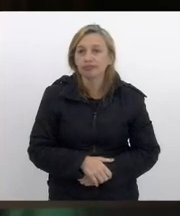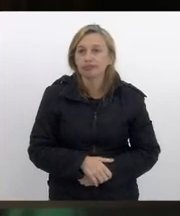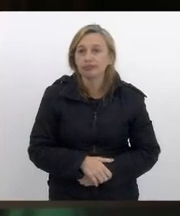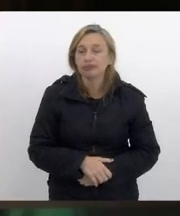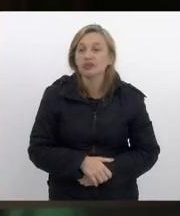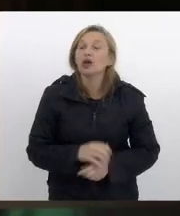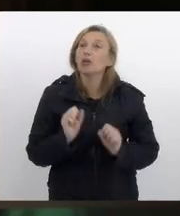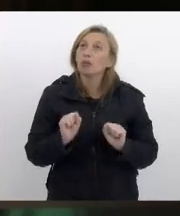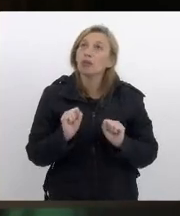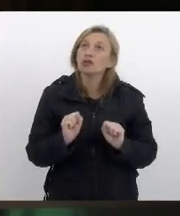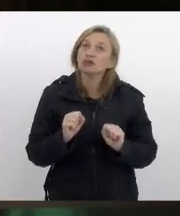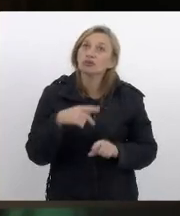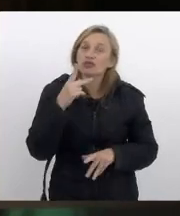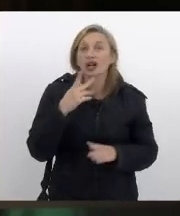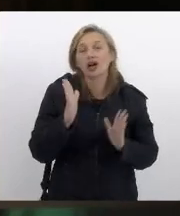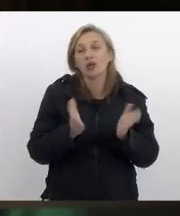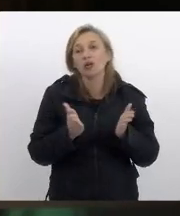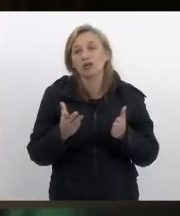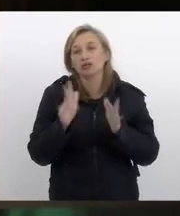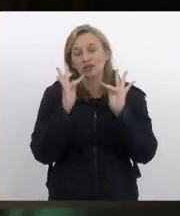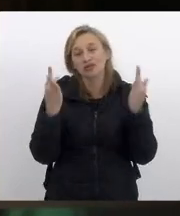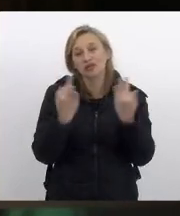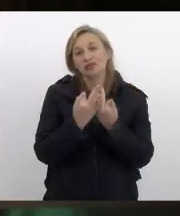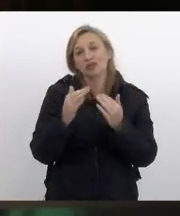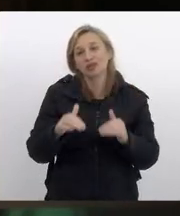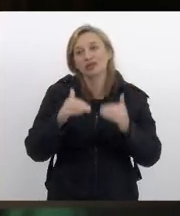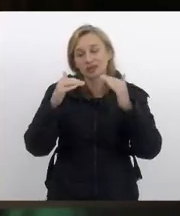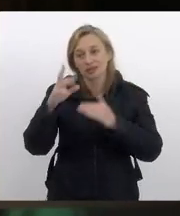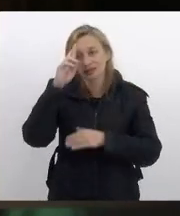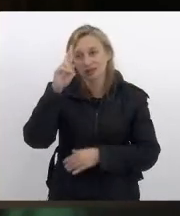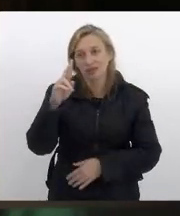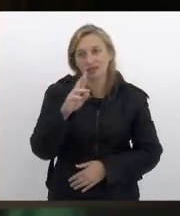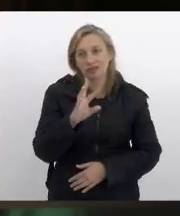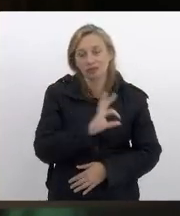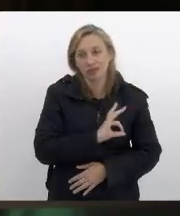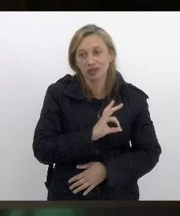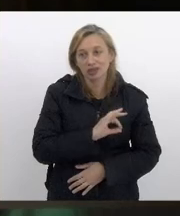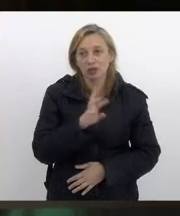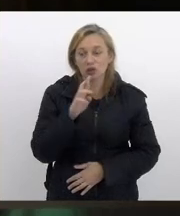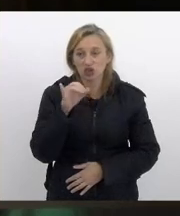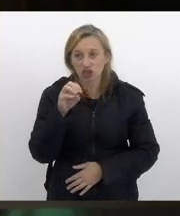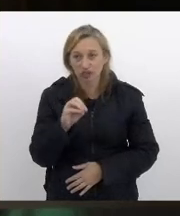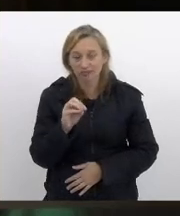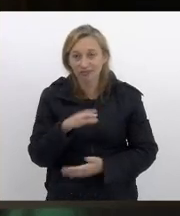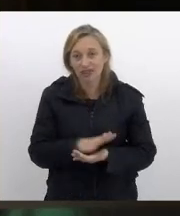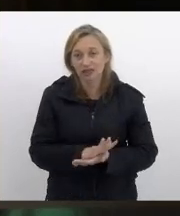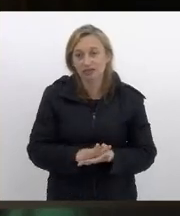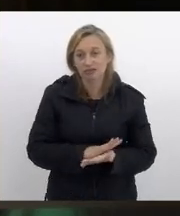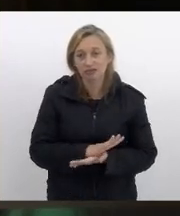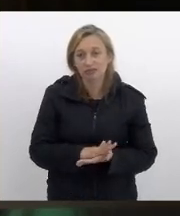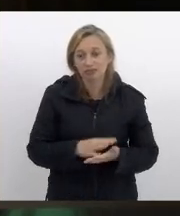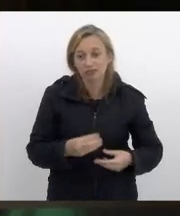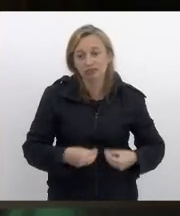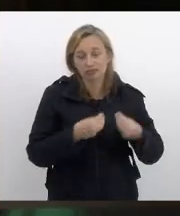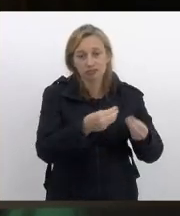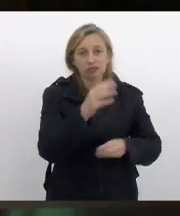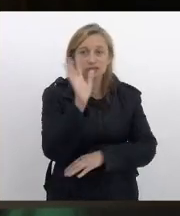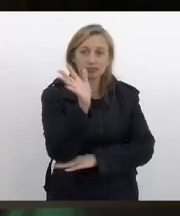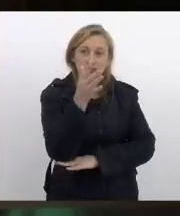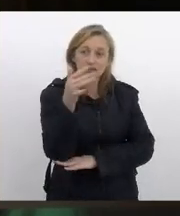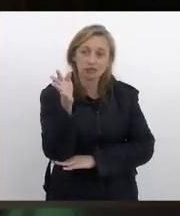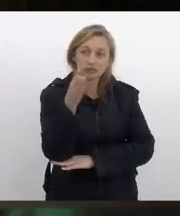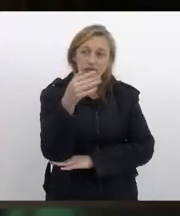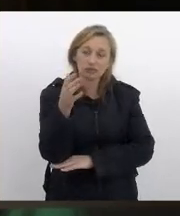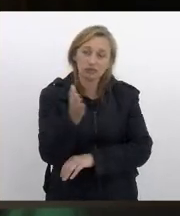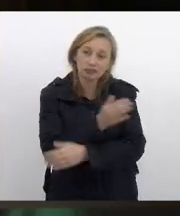O que podemos falar hoje para a família do subtenente Rogério? Nada. Entregar uma bandeira?